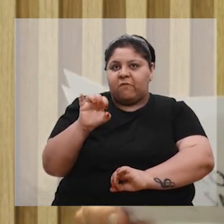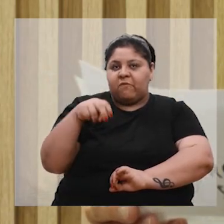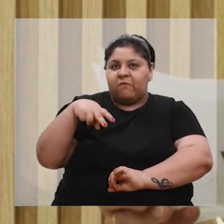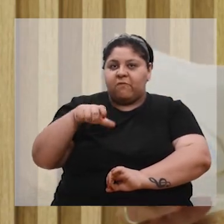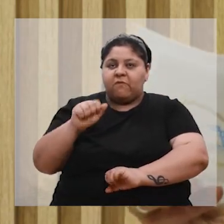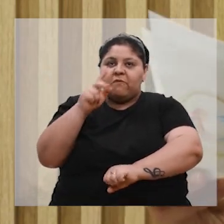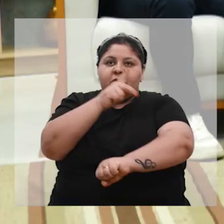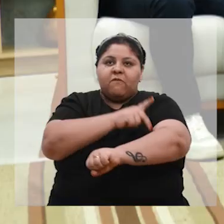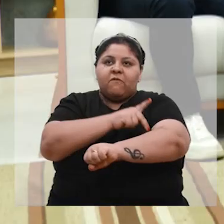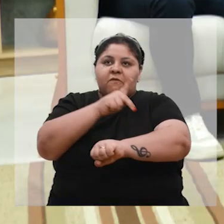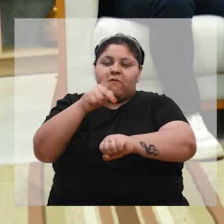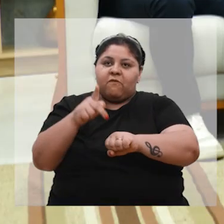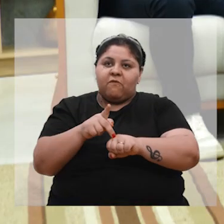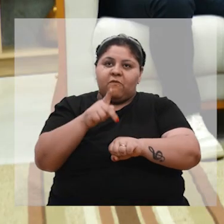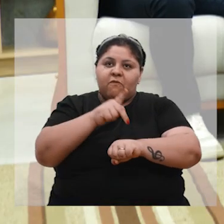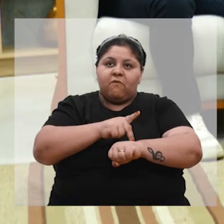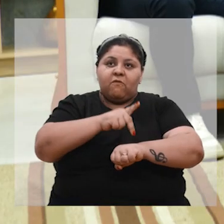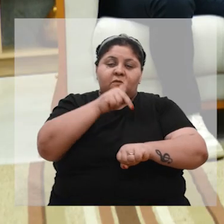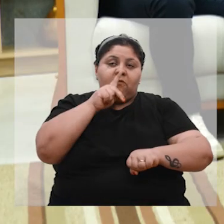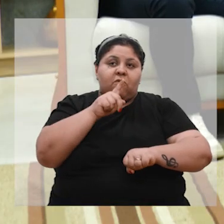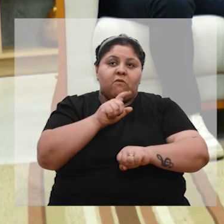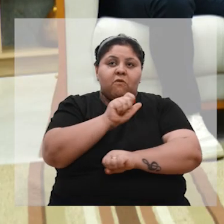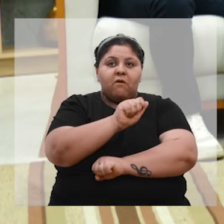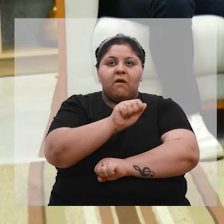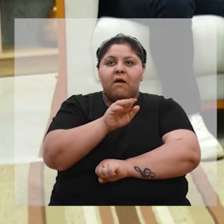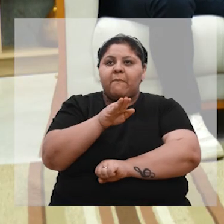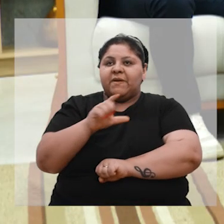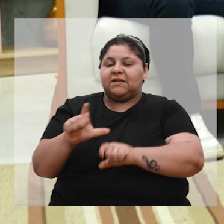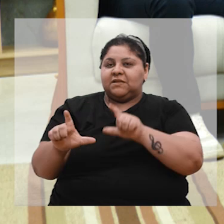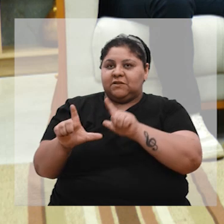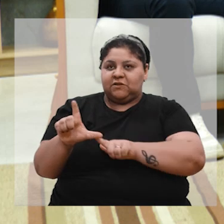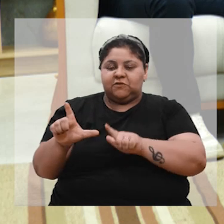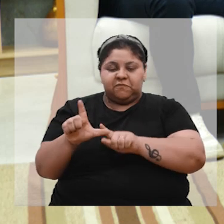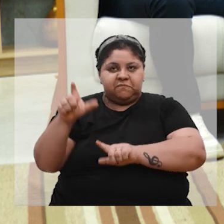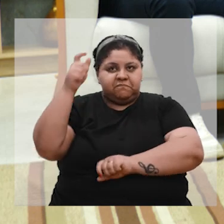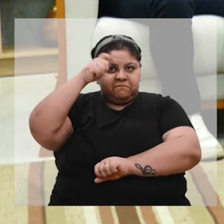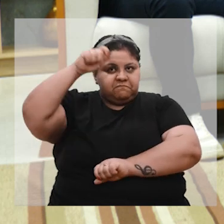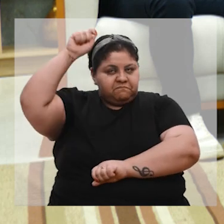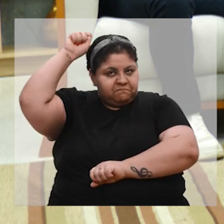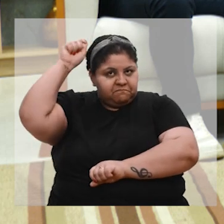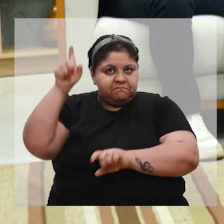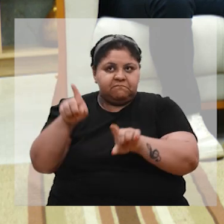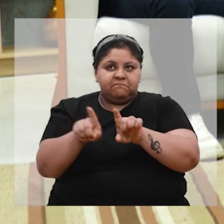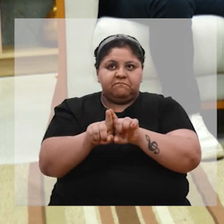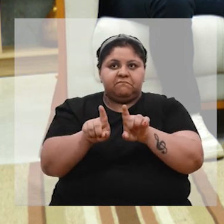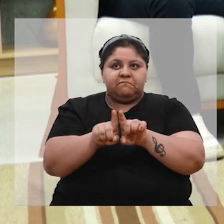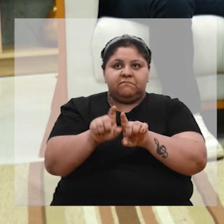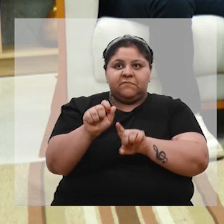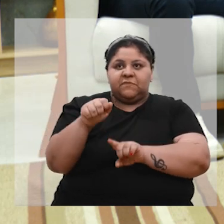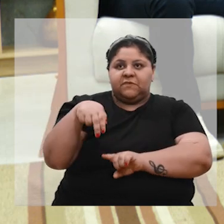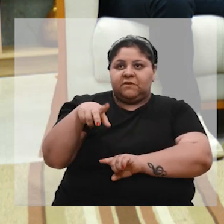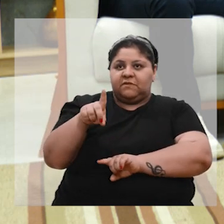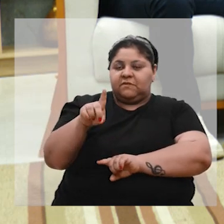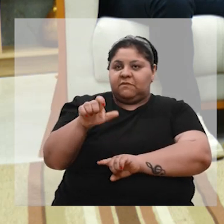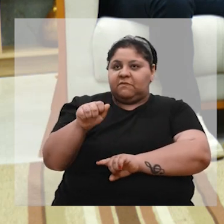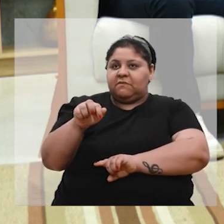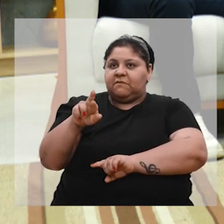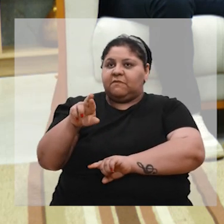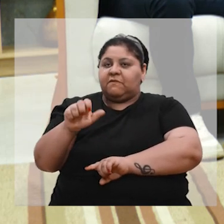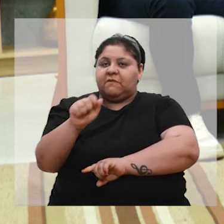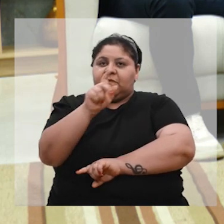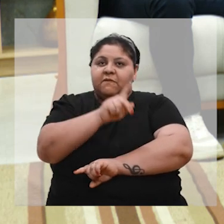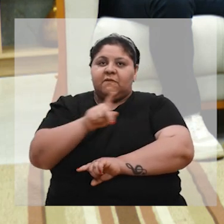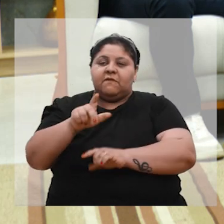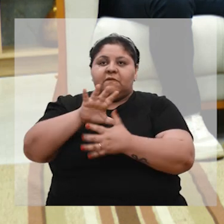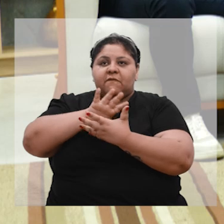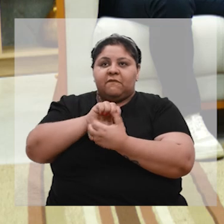Cardoso, pedagoga com pós-graduação em alfabetização e letramento pela Universidade de Caxias do Sul, com a Andiara de Lucena Mello, professora